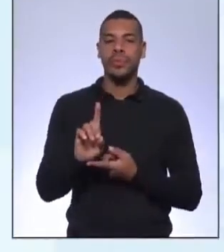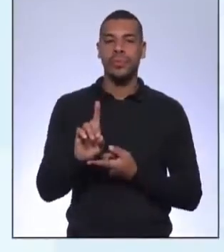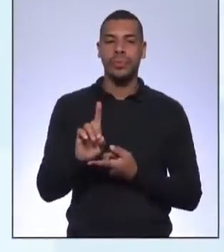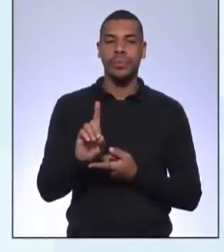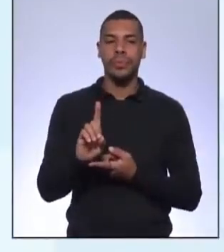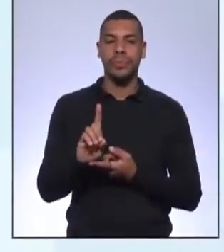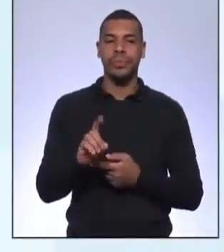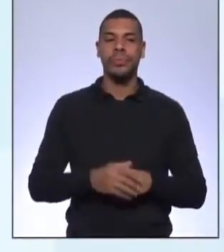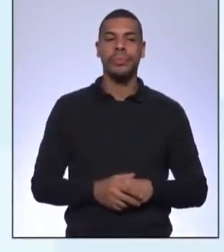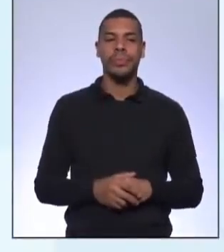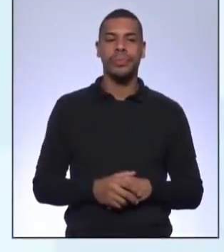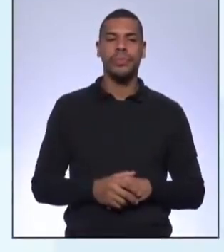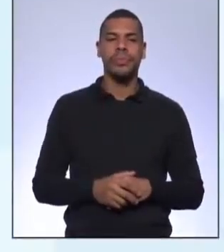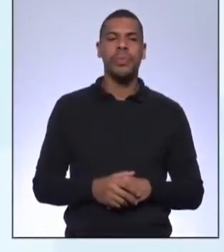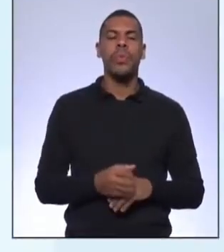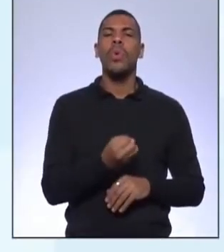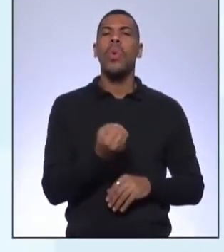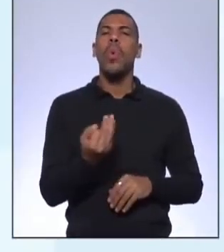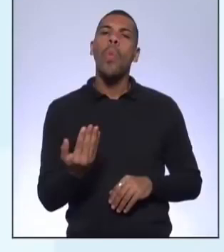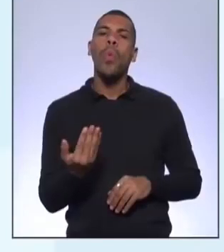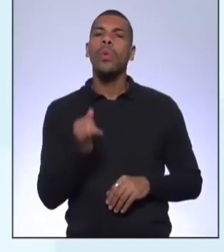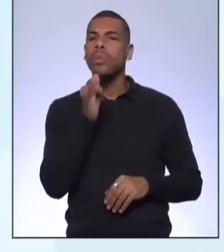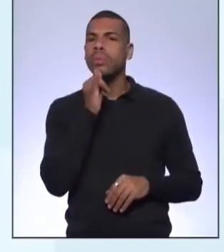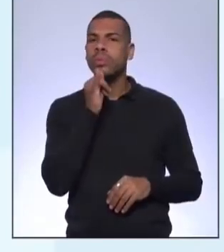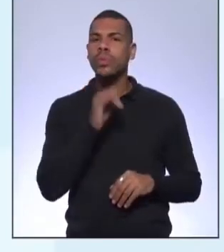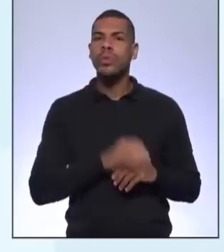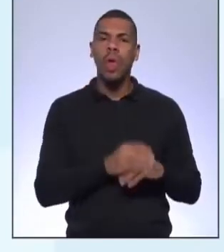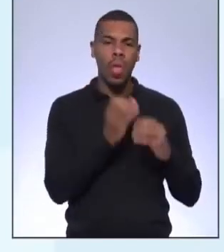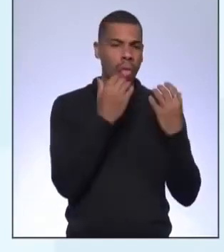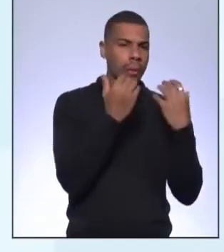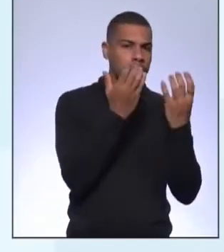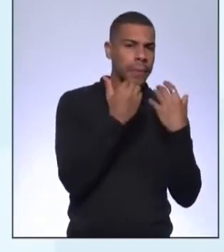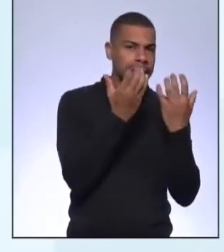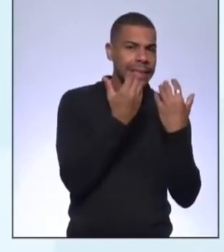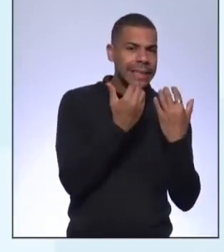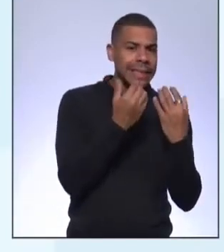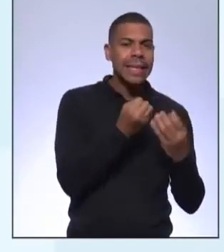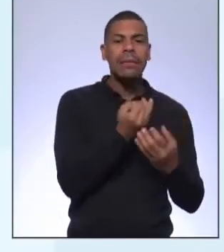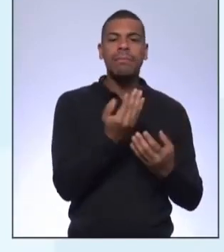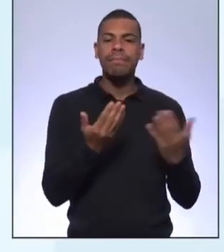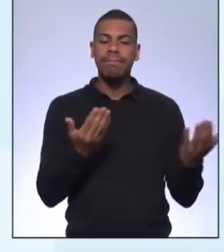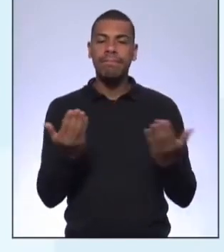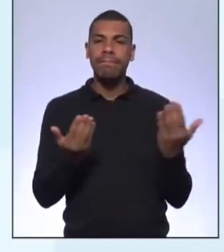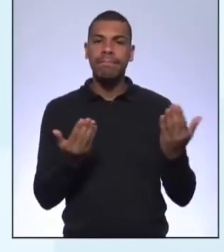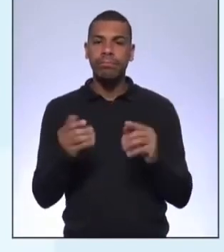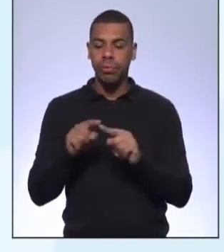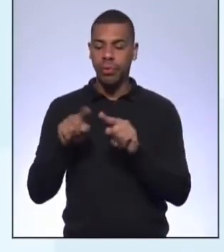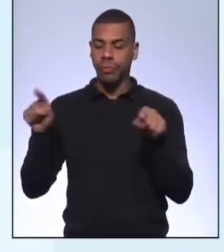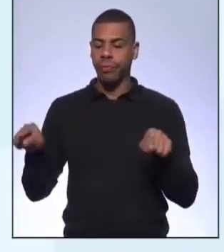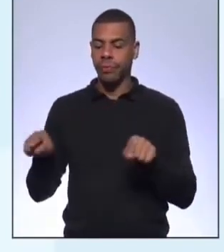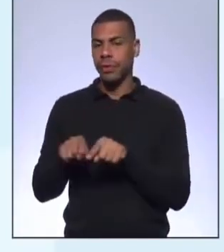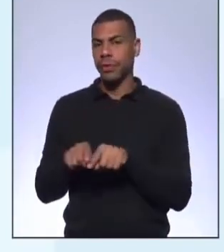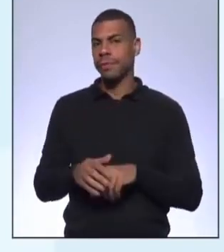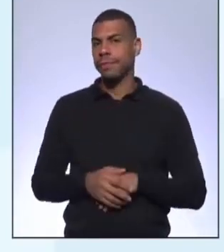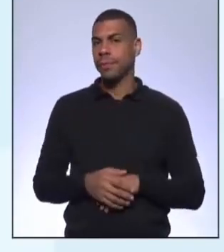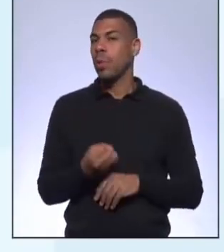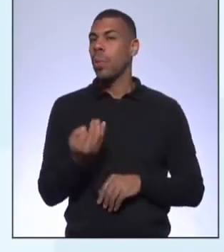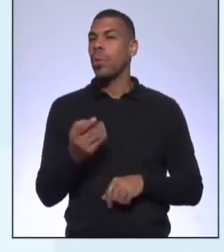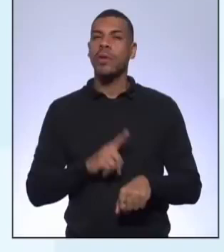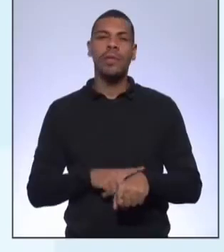essa atividade. Quantas vezes a produção de milho é maior que a produção de feijão? Quanto tempo,